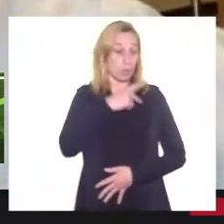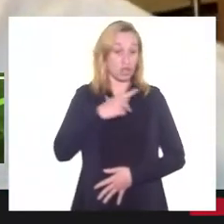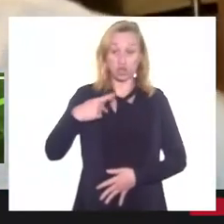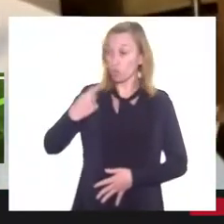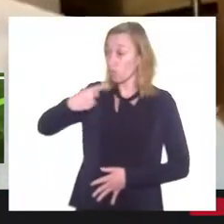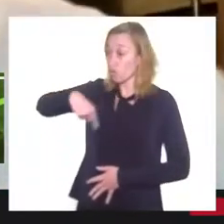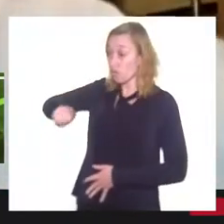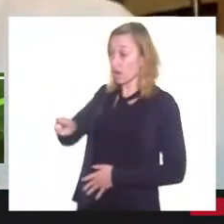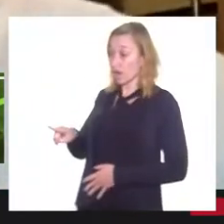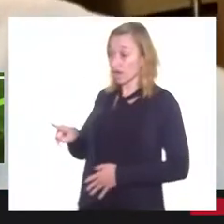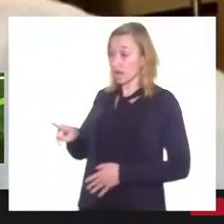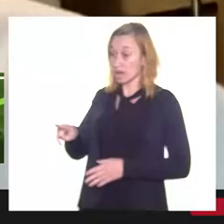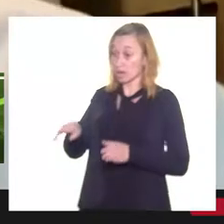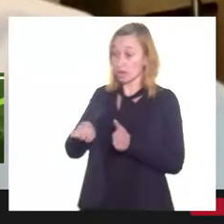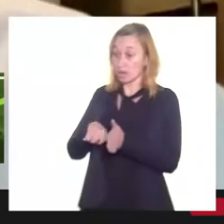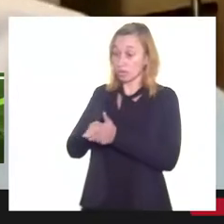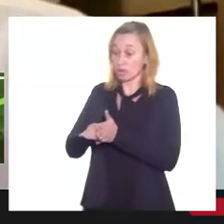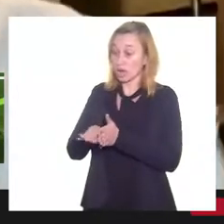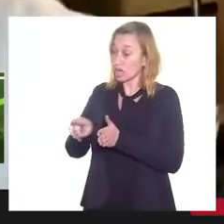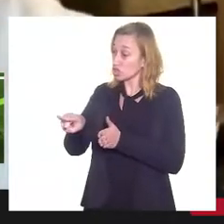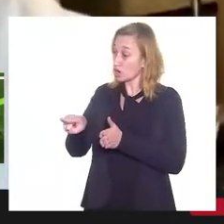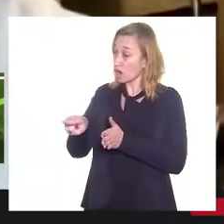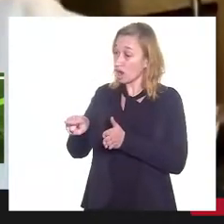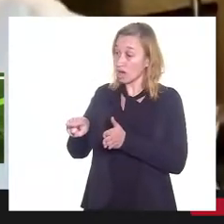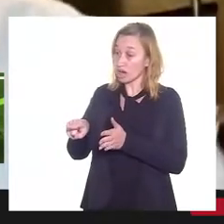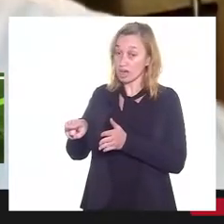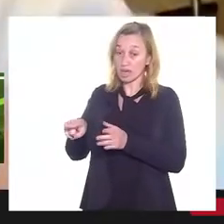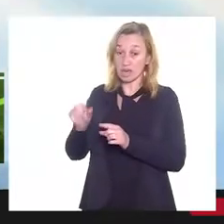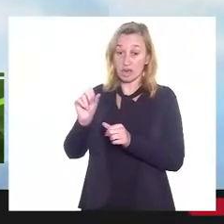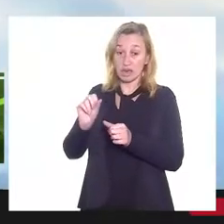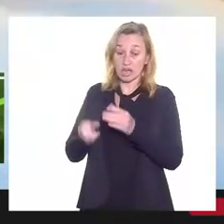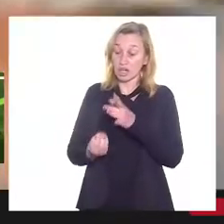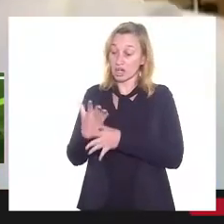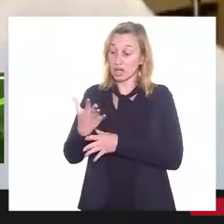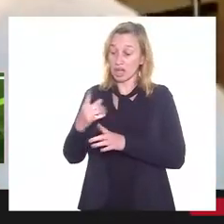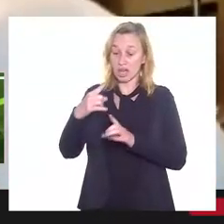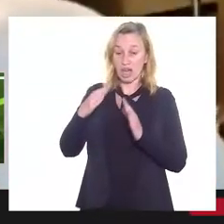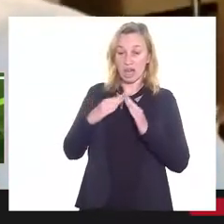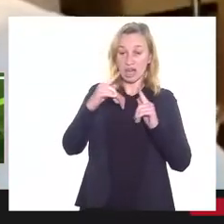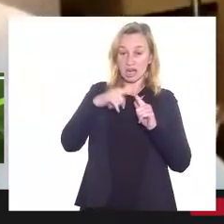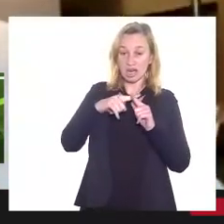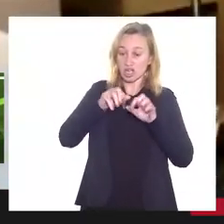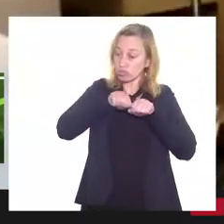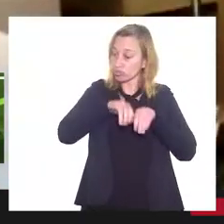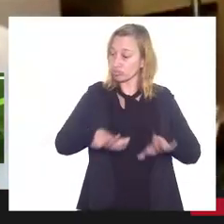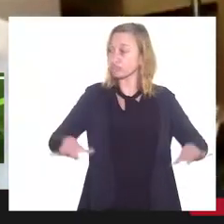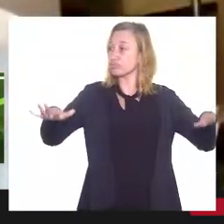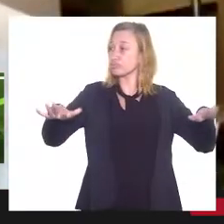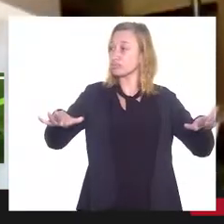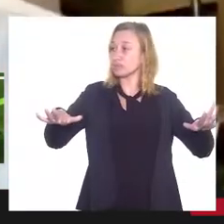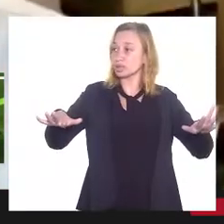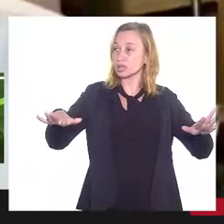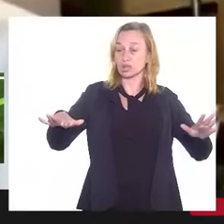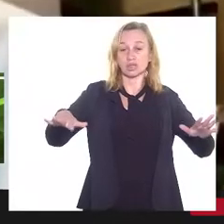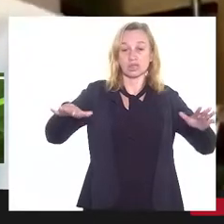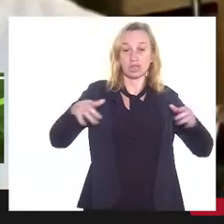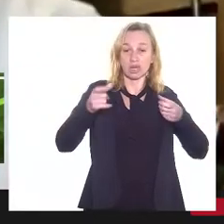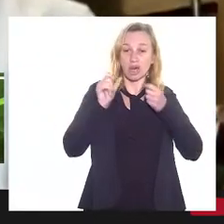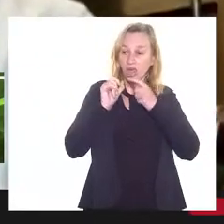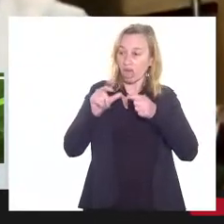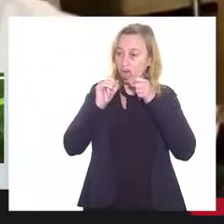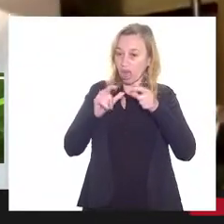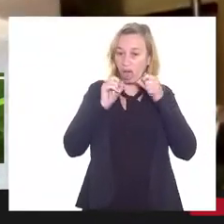garagem de automóveis ali faz arrepiar a igreja dele Índia zanca o peço para todo mundo